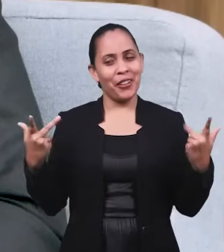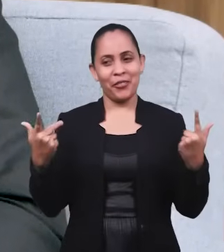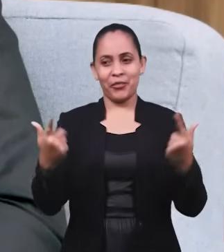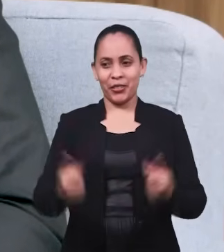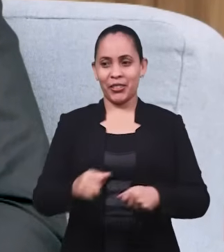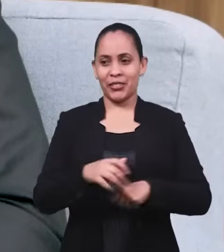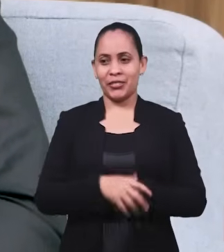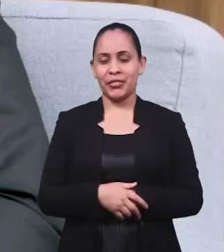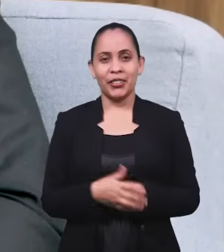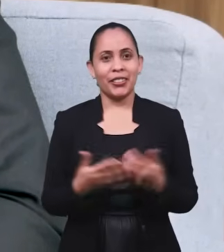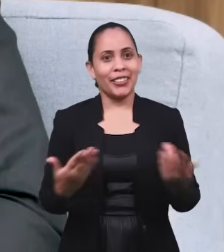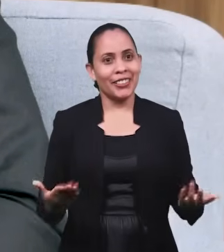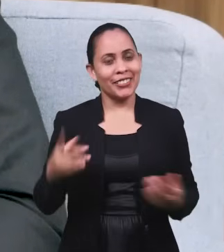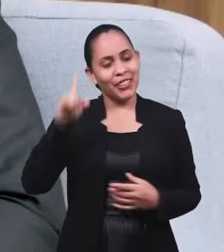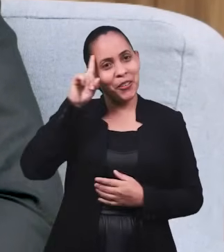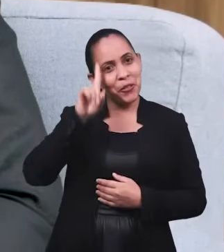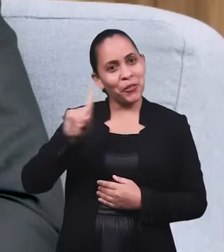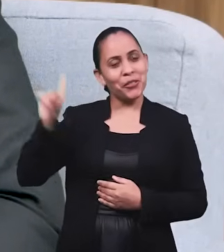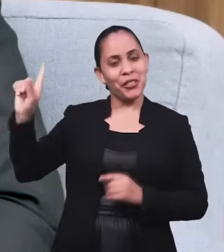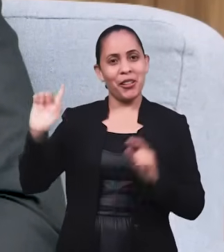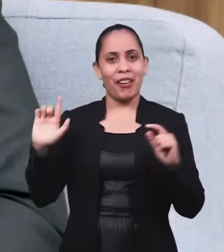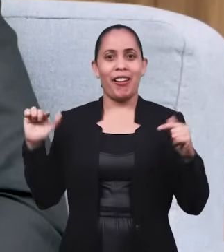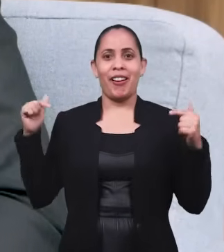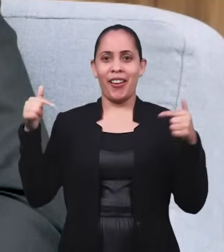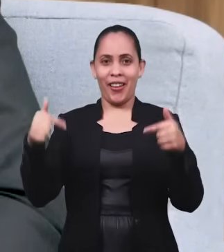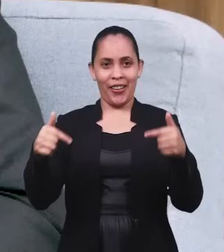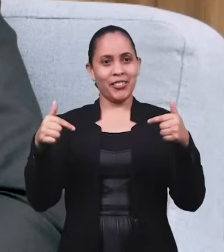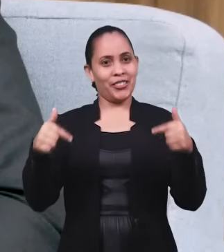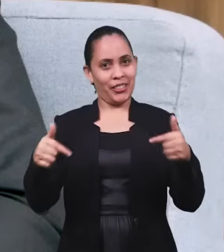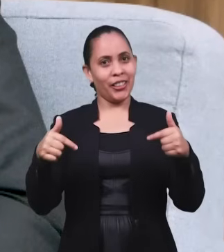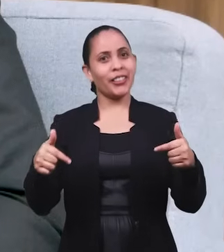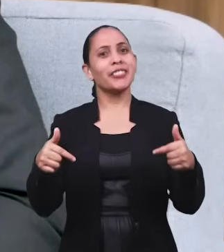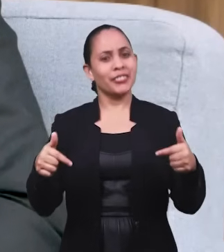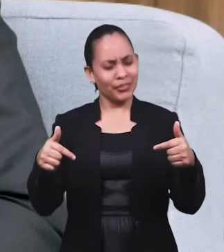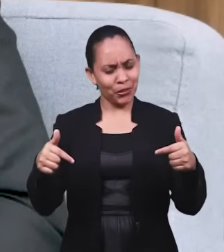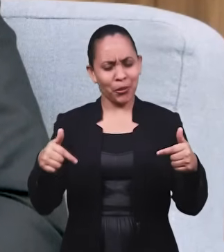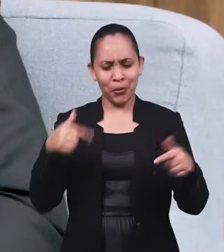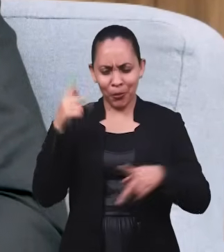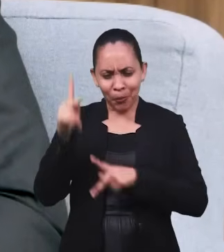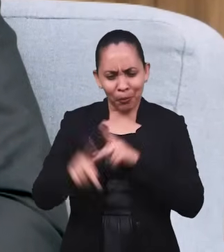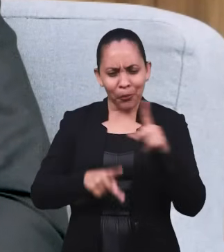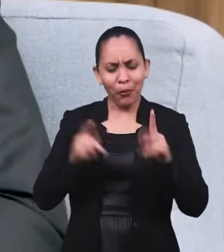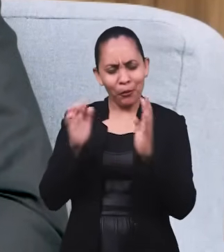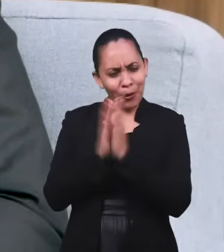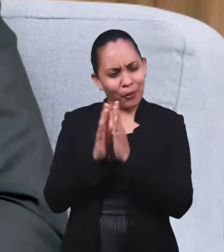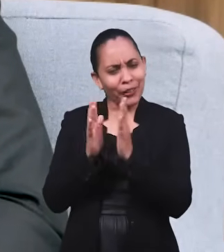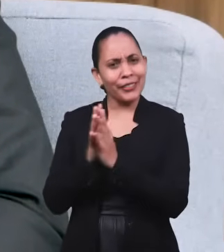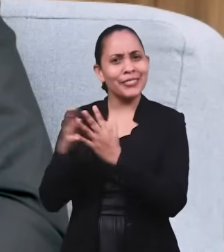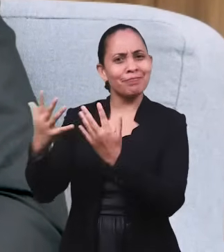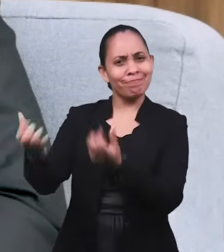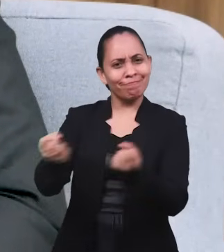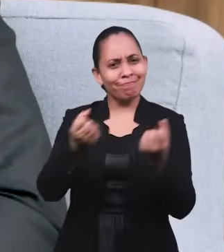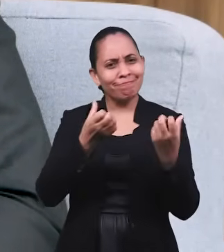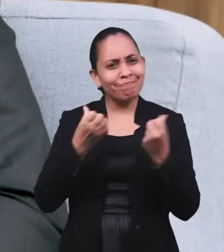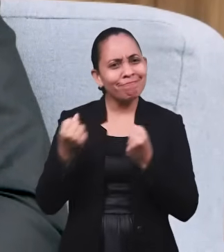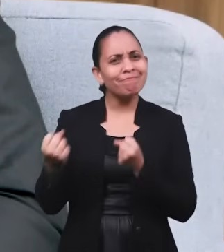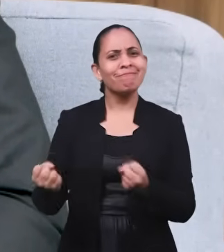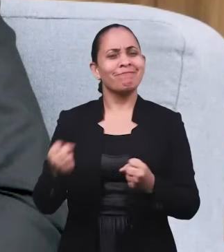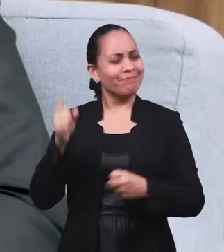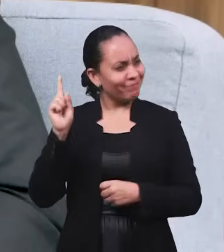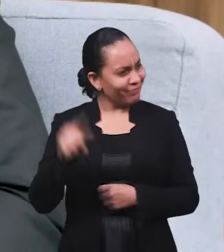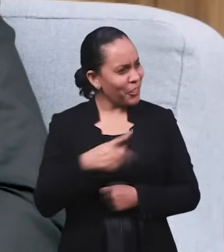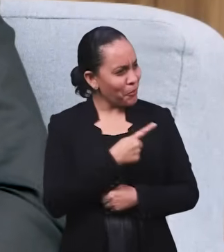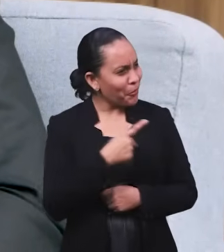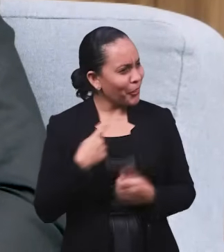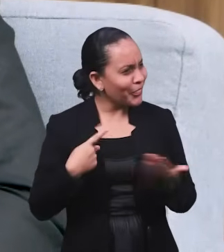nós temos visto o Senhor agindo no meio da sua igreja, ouvindo a oração. E é isso